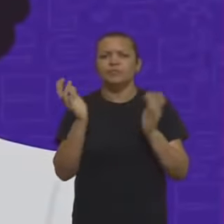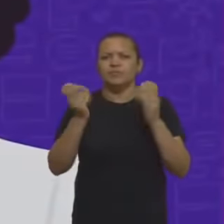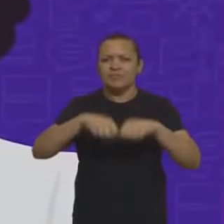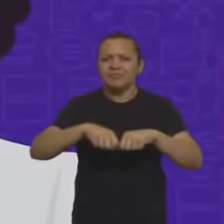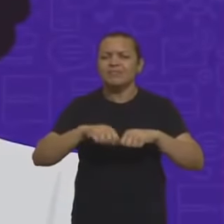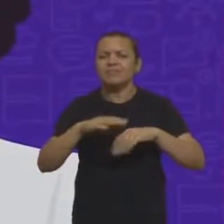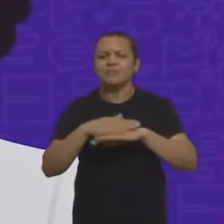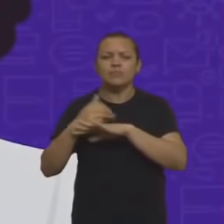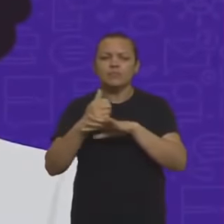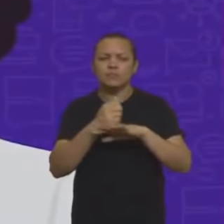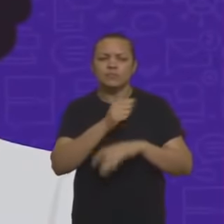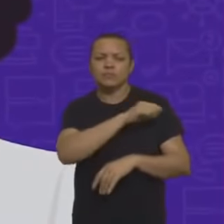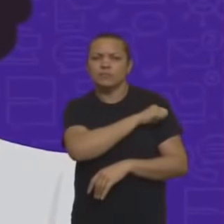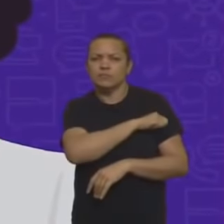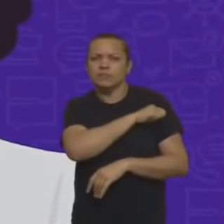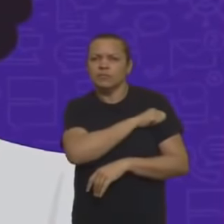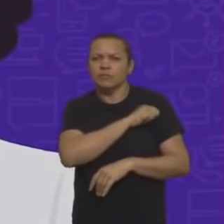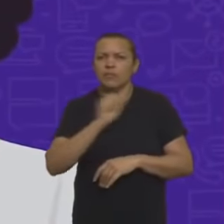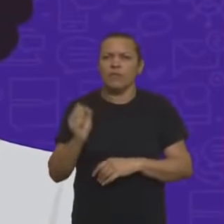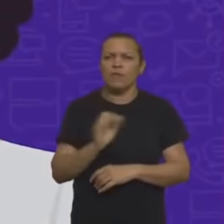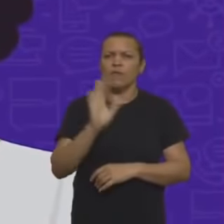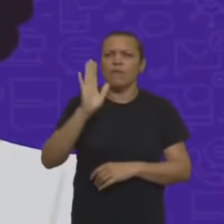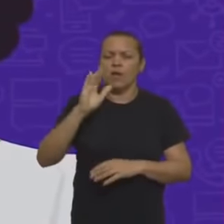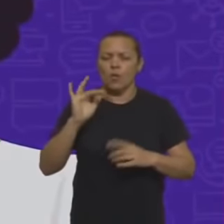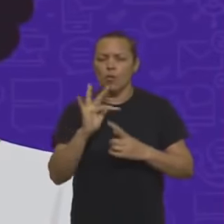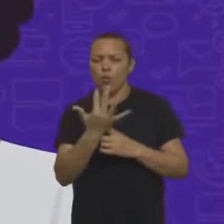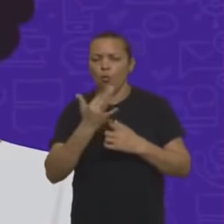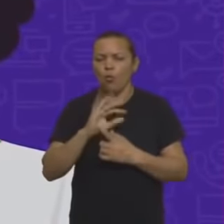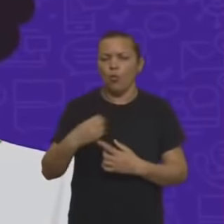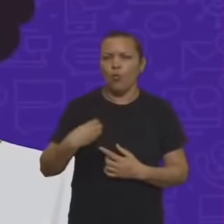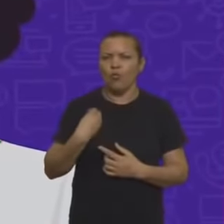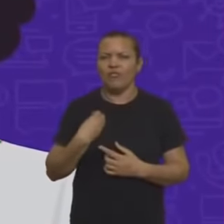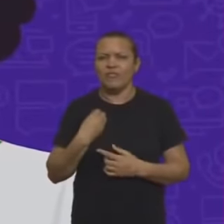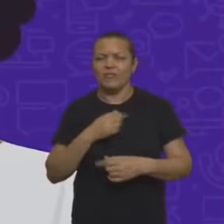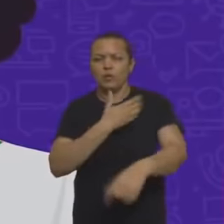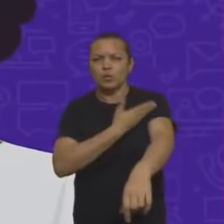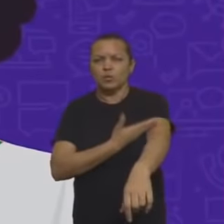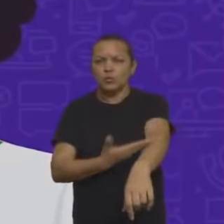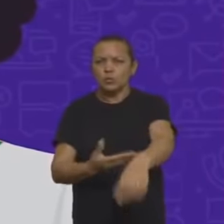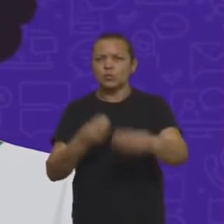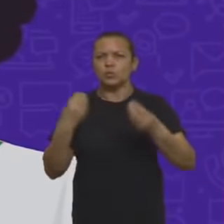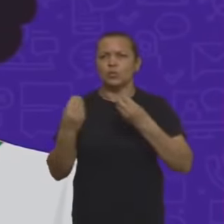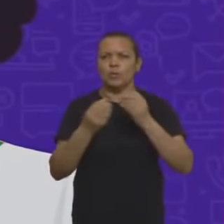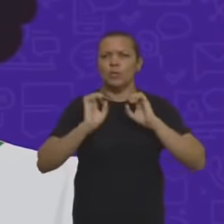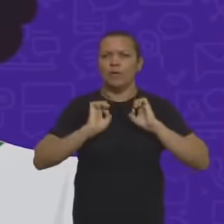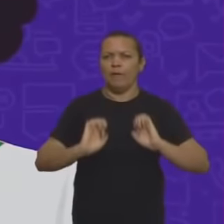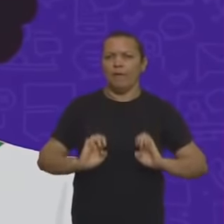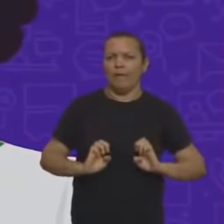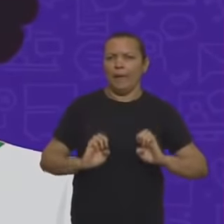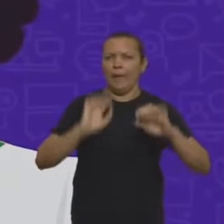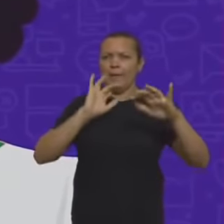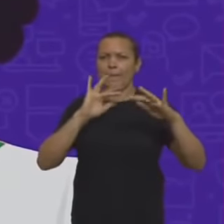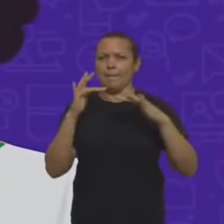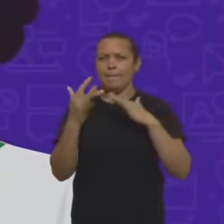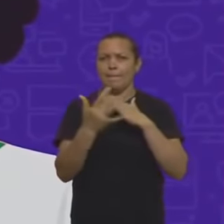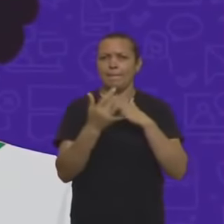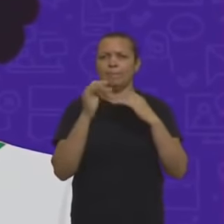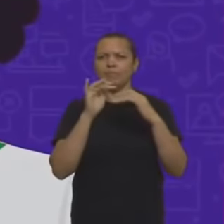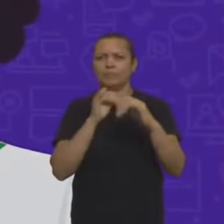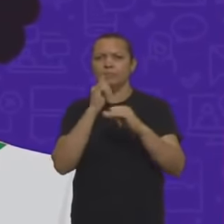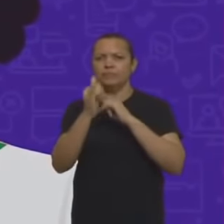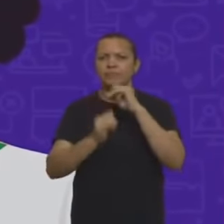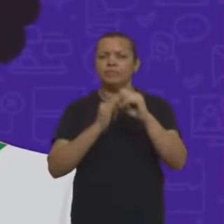mostrarem aos alunos alguns valores de convivência e comportamento, além de ética virtual que devemos transmitir